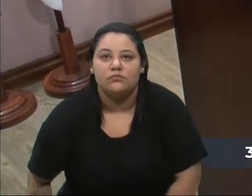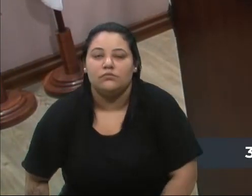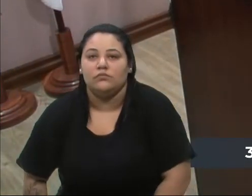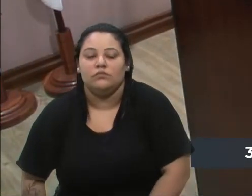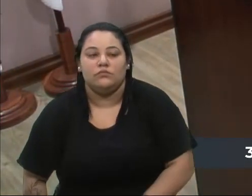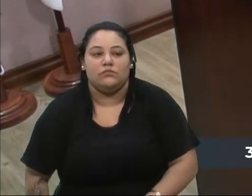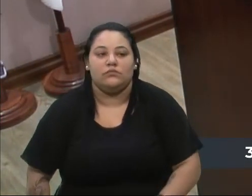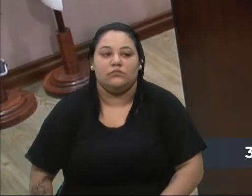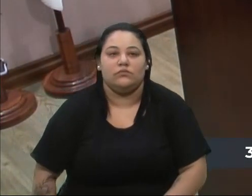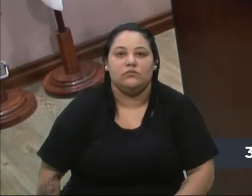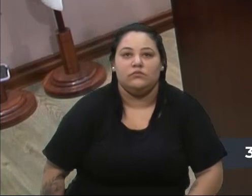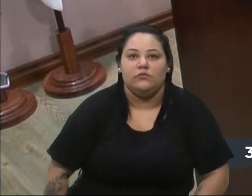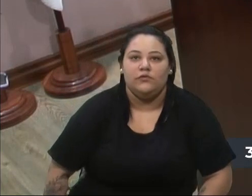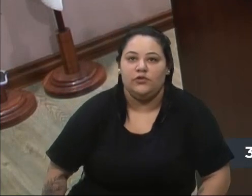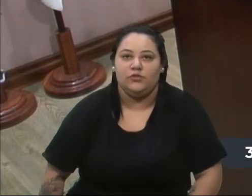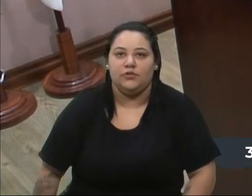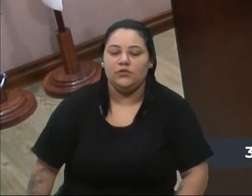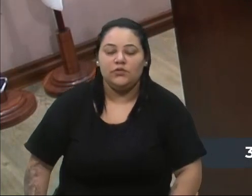microfone é só tu baixar?